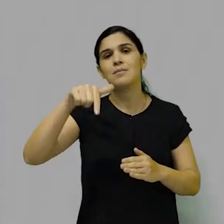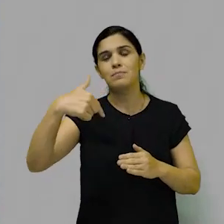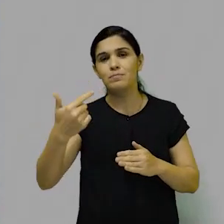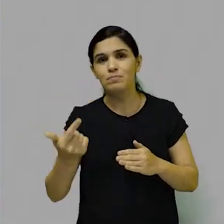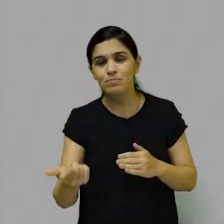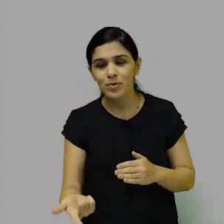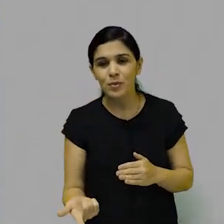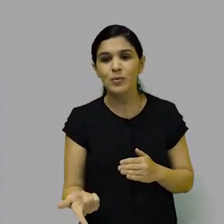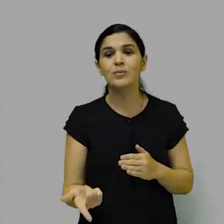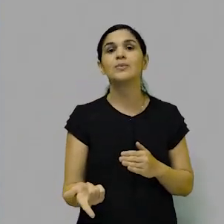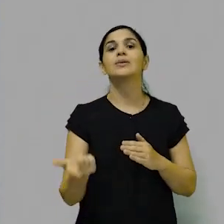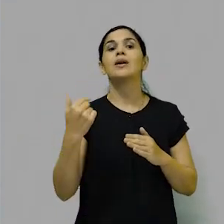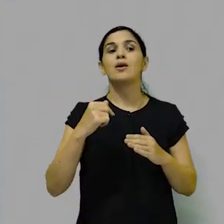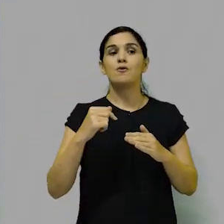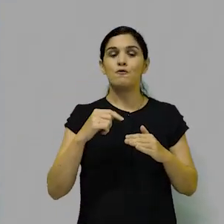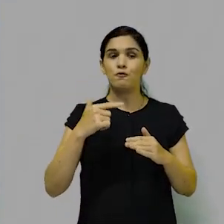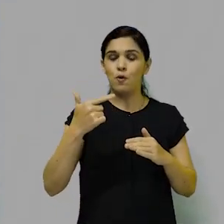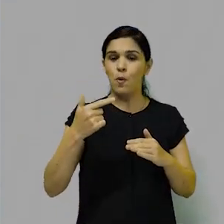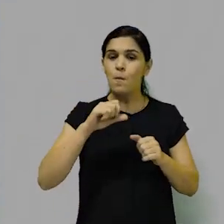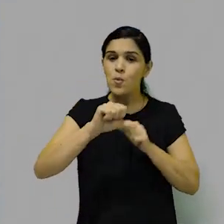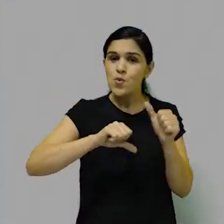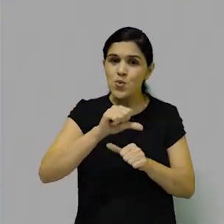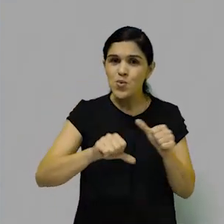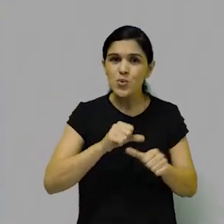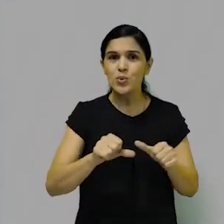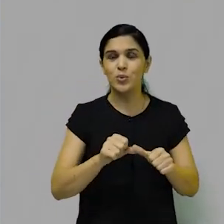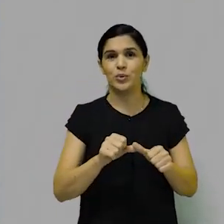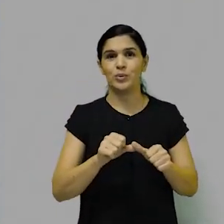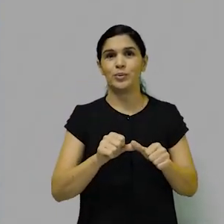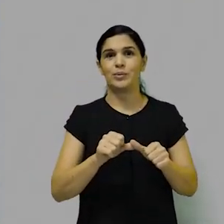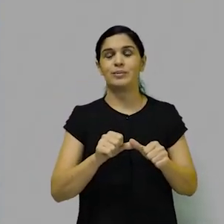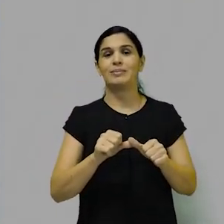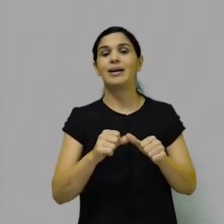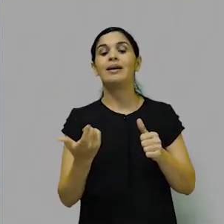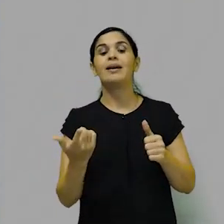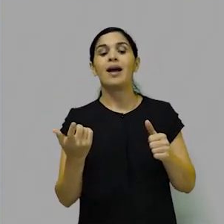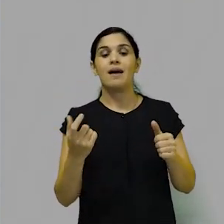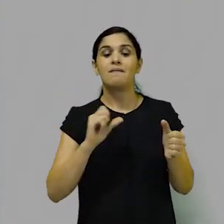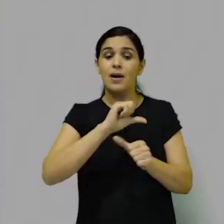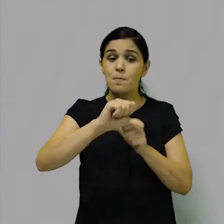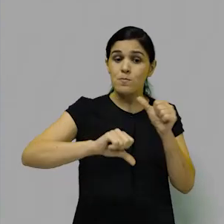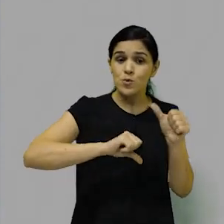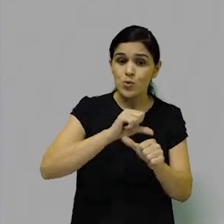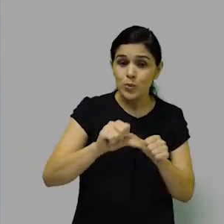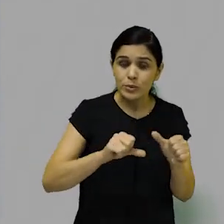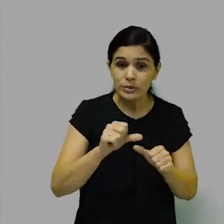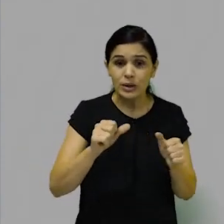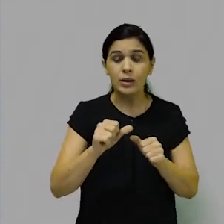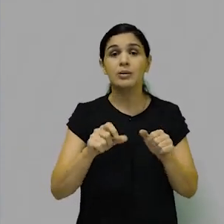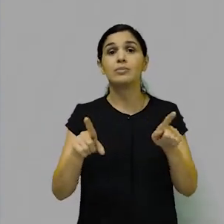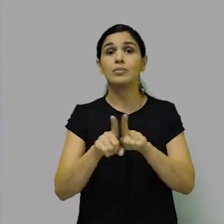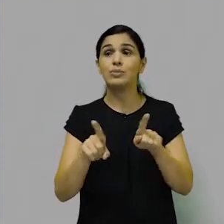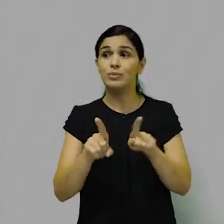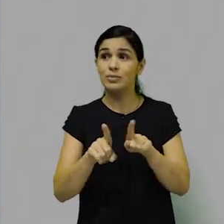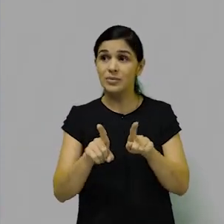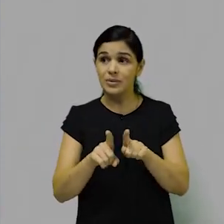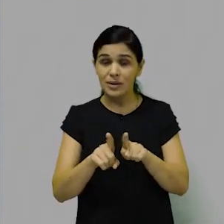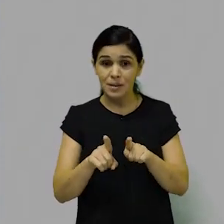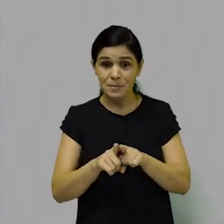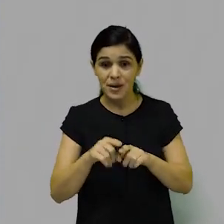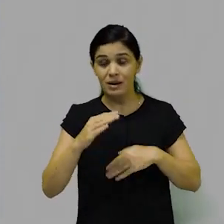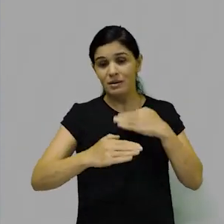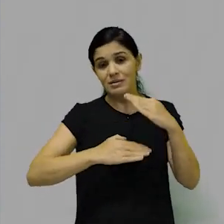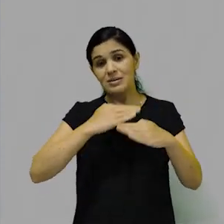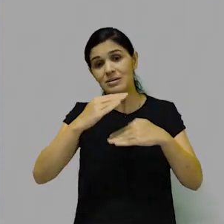recrutando mais alvéolos pulmonares. A capilarização desses alvéolos está aumentando. Então, tudo isso vai fazendo com que eu me torne uma